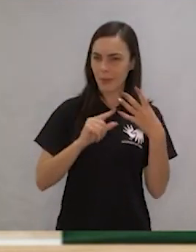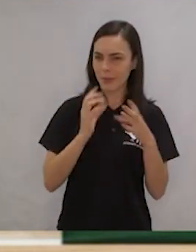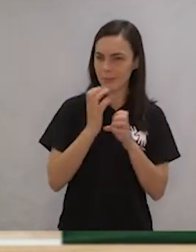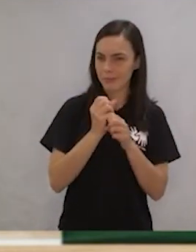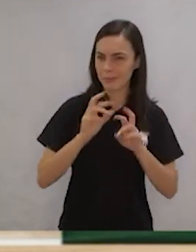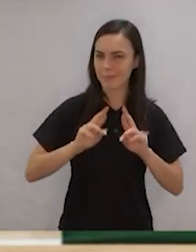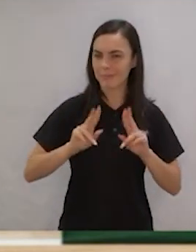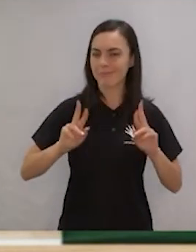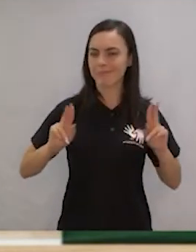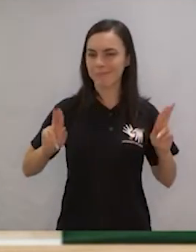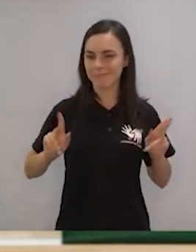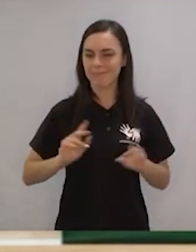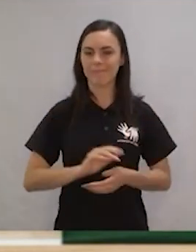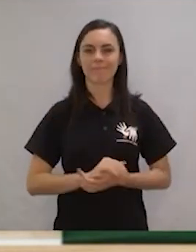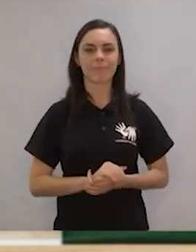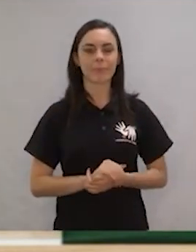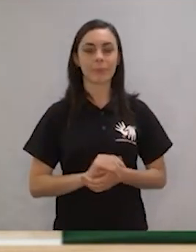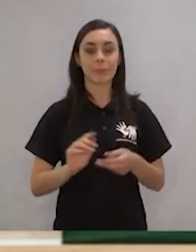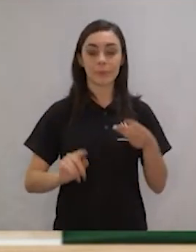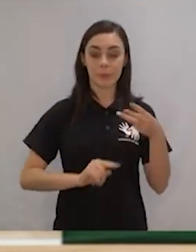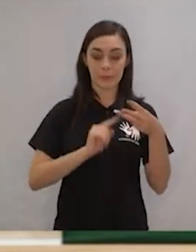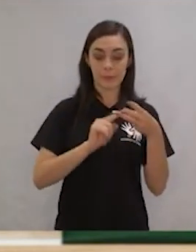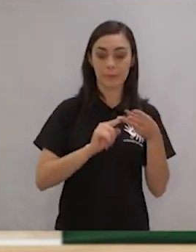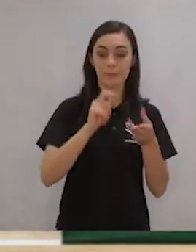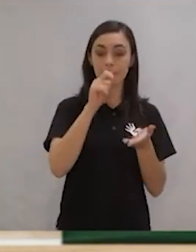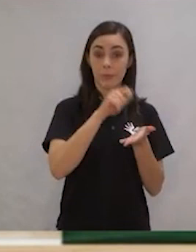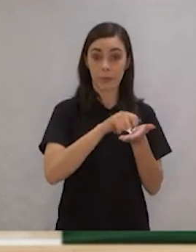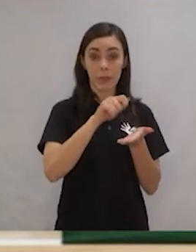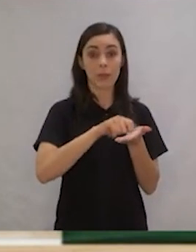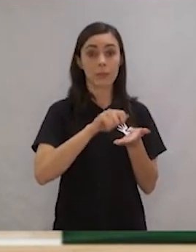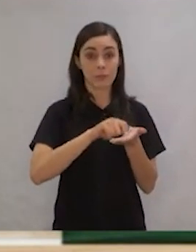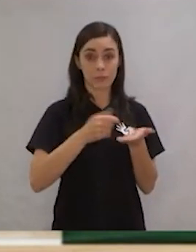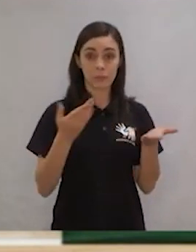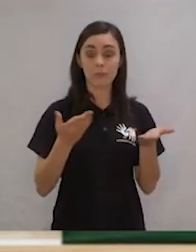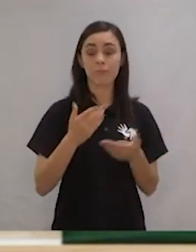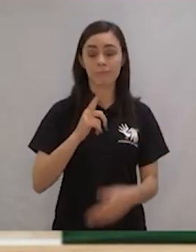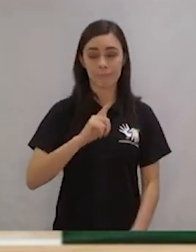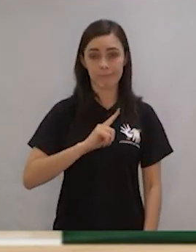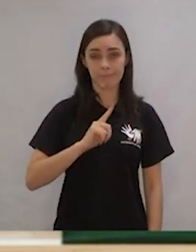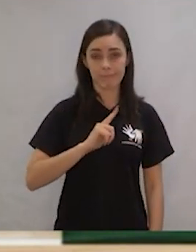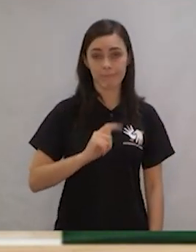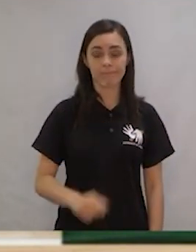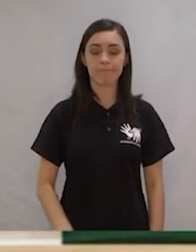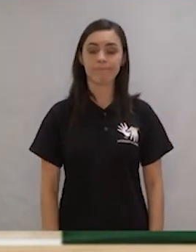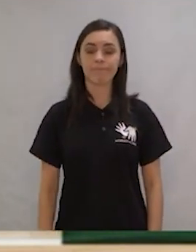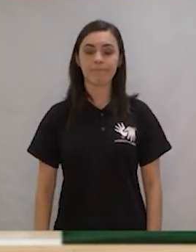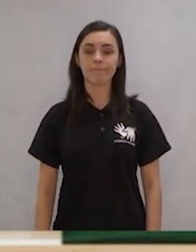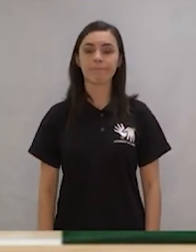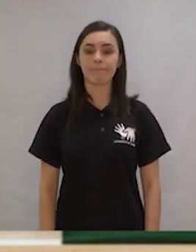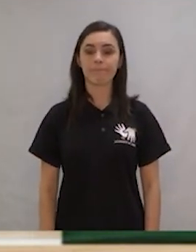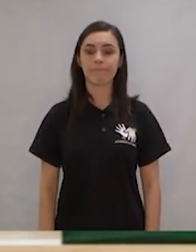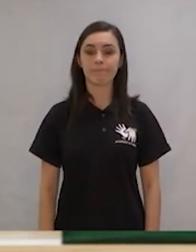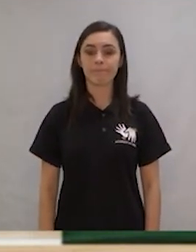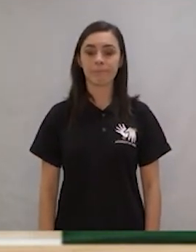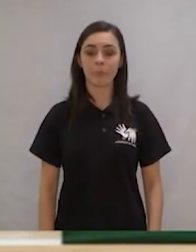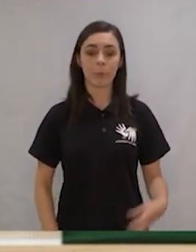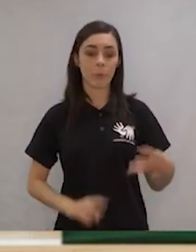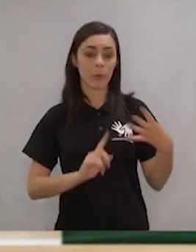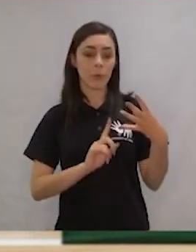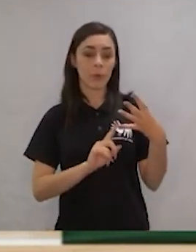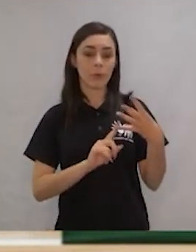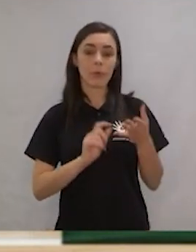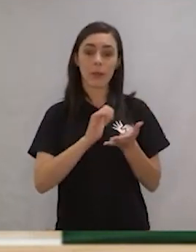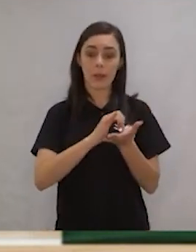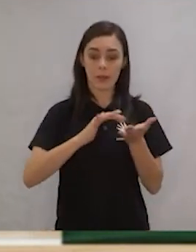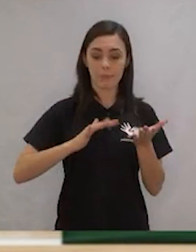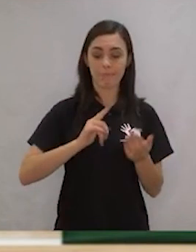operações. Fizemos registros no caderno. Sim. Tivemos atividades